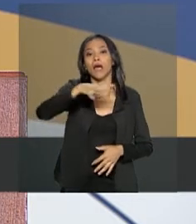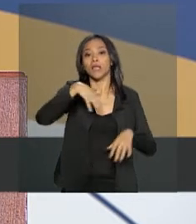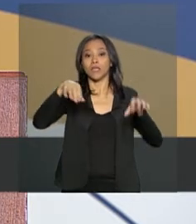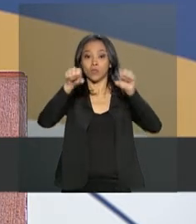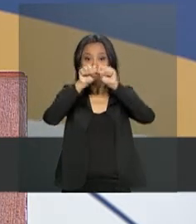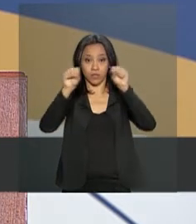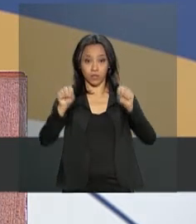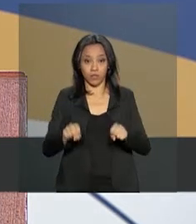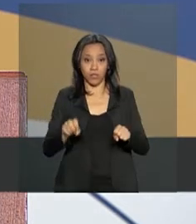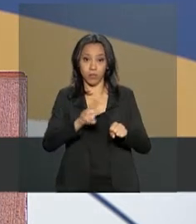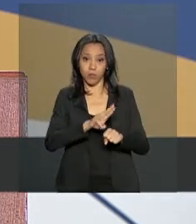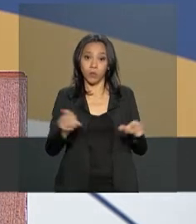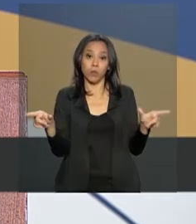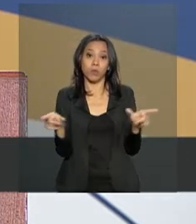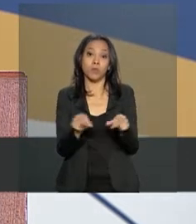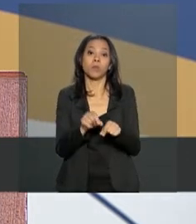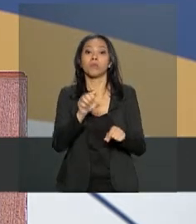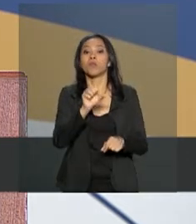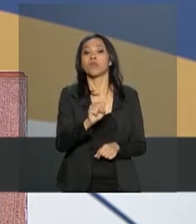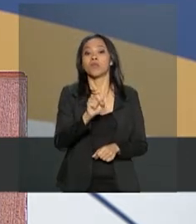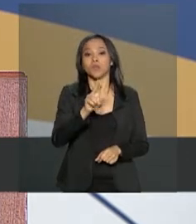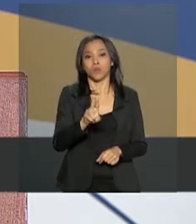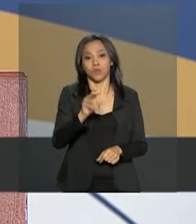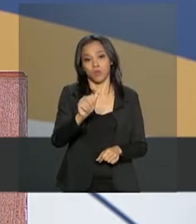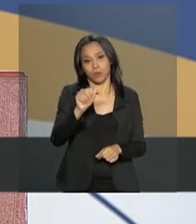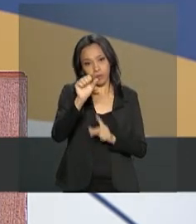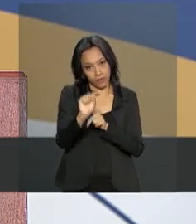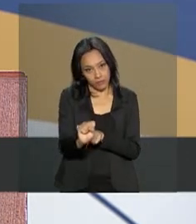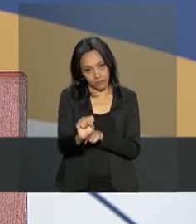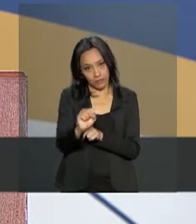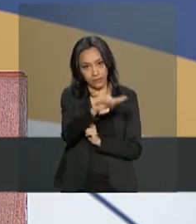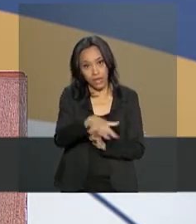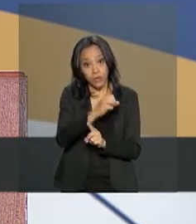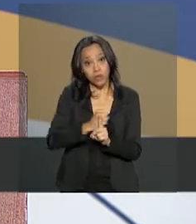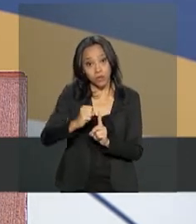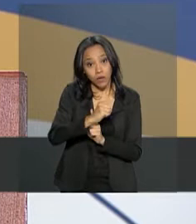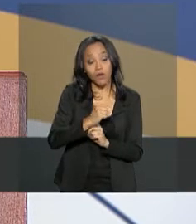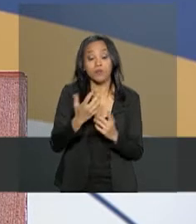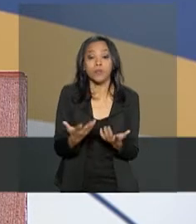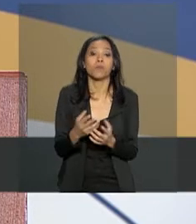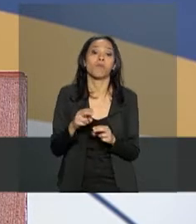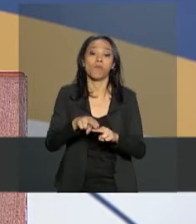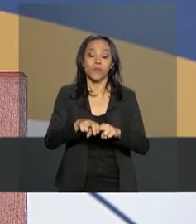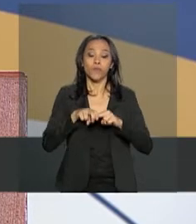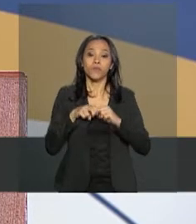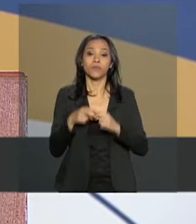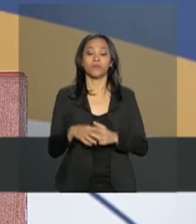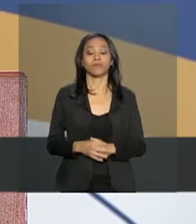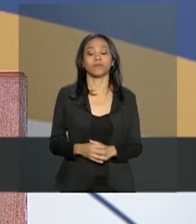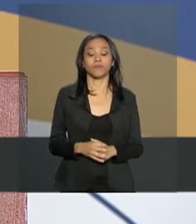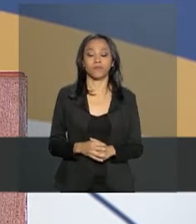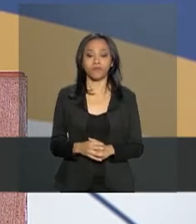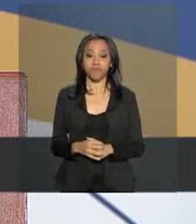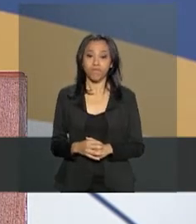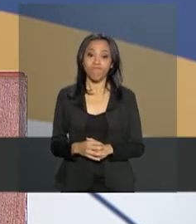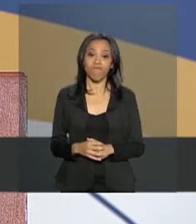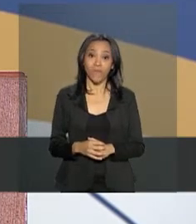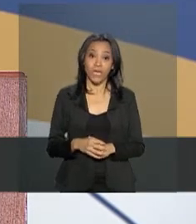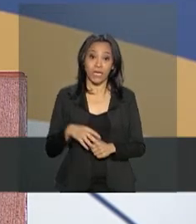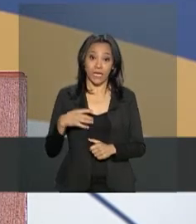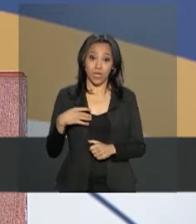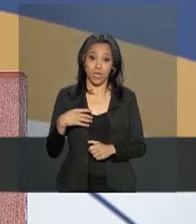assistência é social portanto estamos meios não é para que o povo do